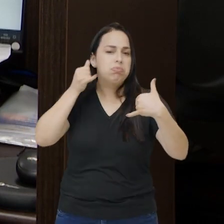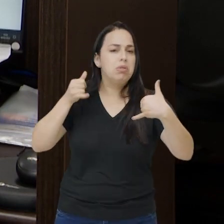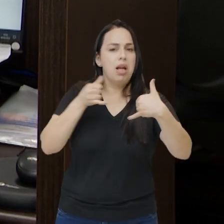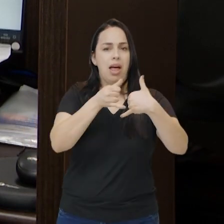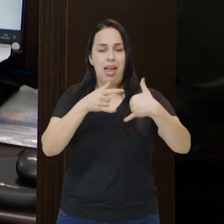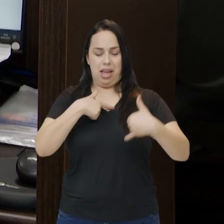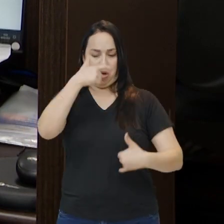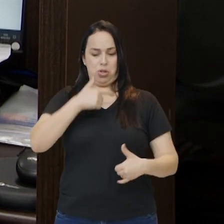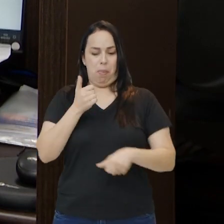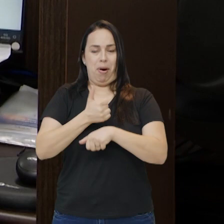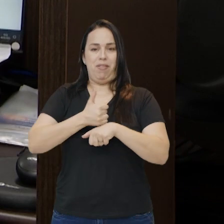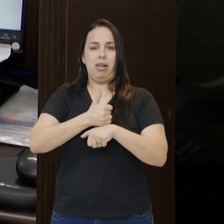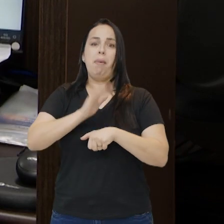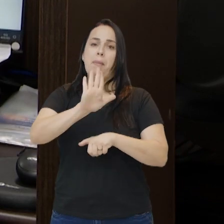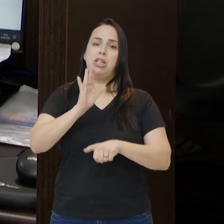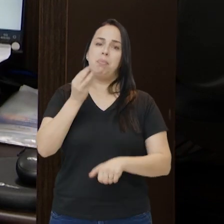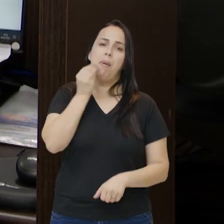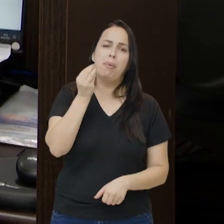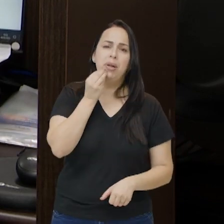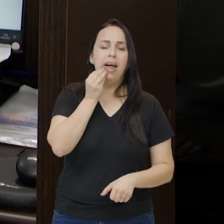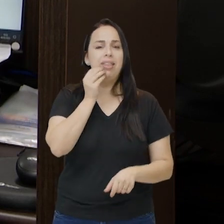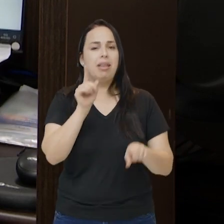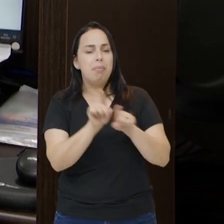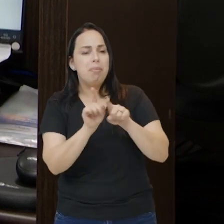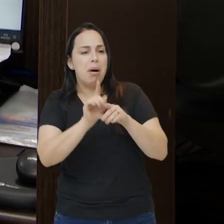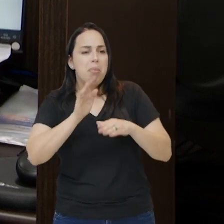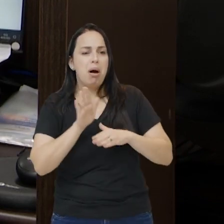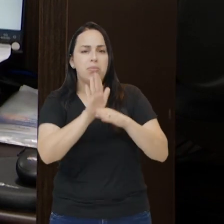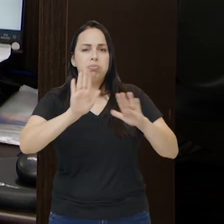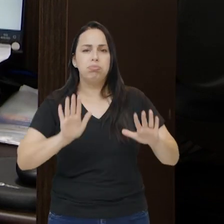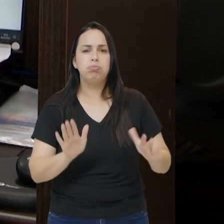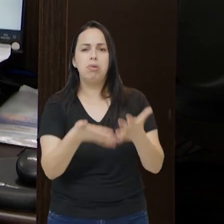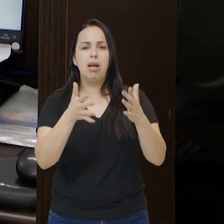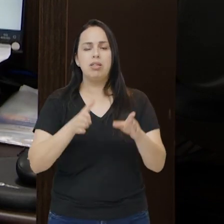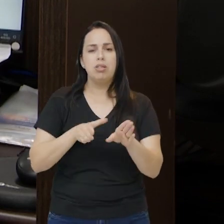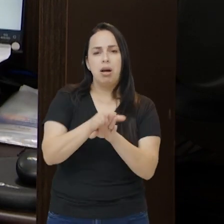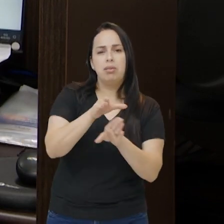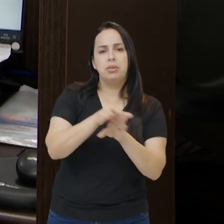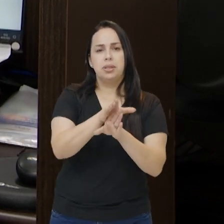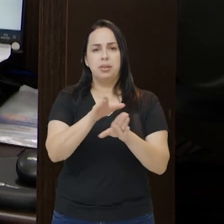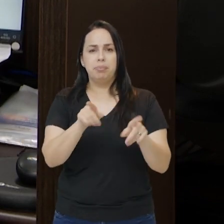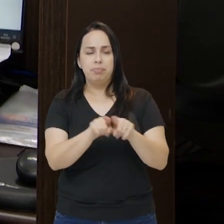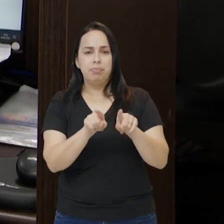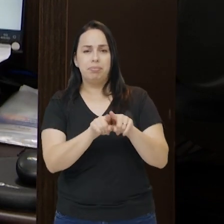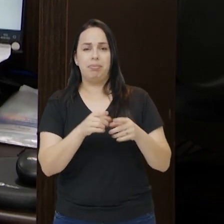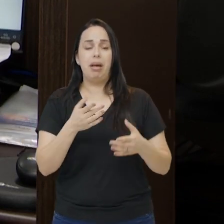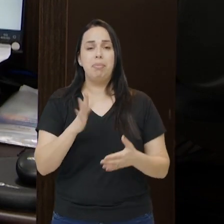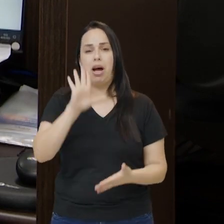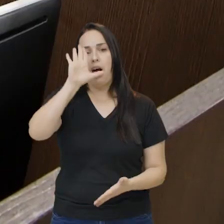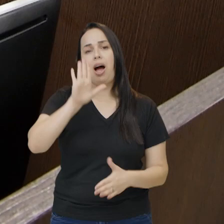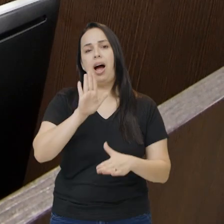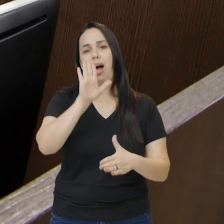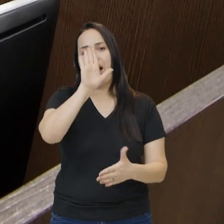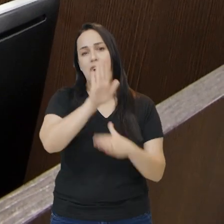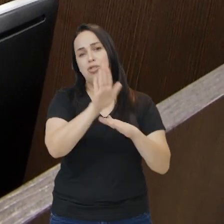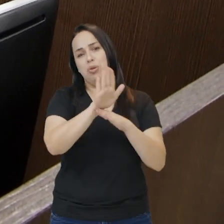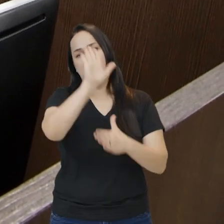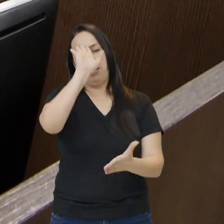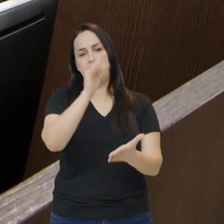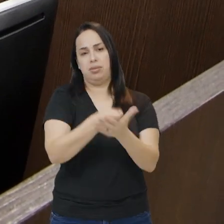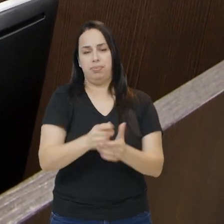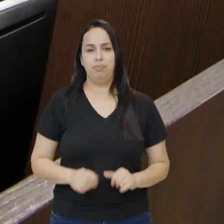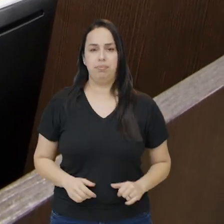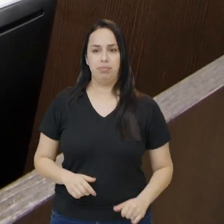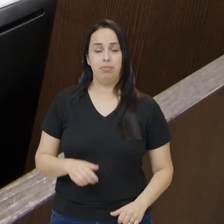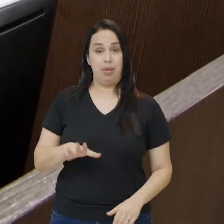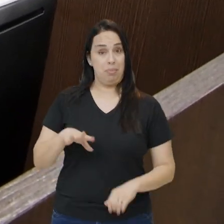eu vejo, além da profissão que estou exercendo, uma oportunidade também para contribuir, para auxiliar a demanda de resolução do problema